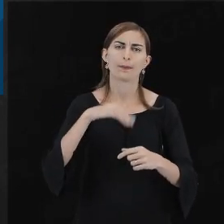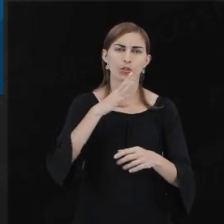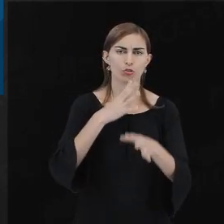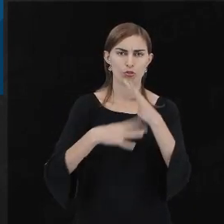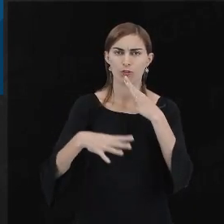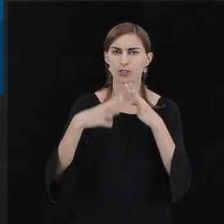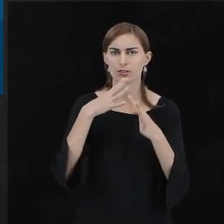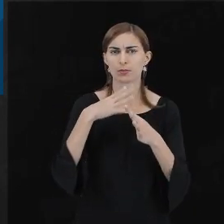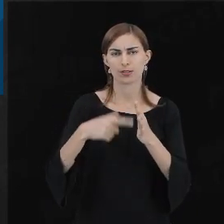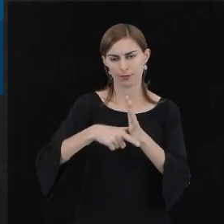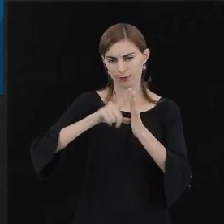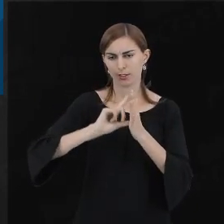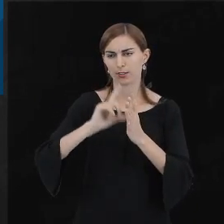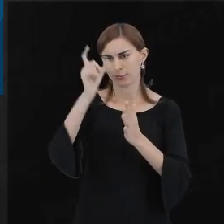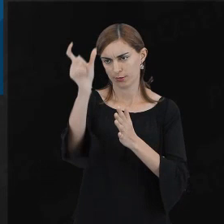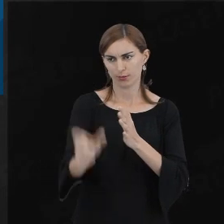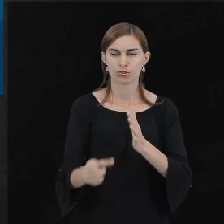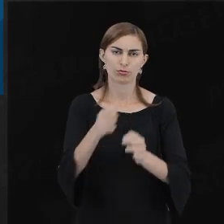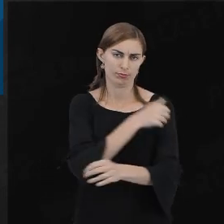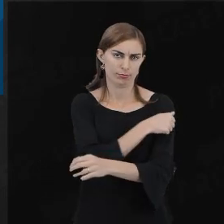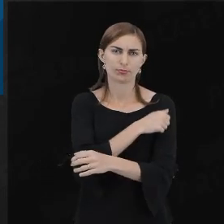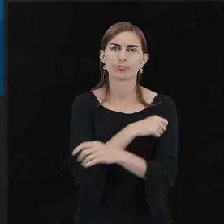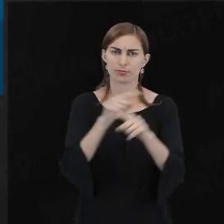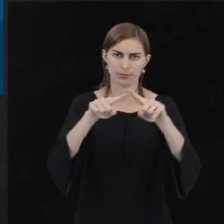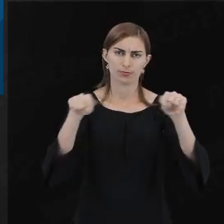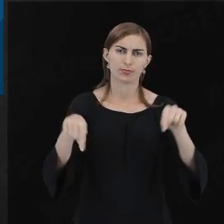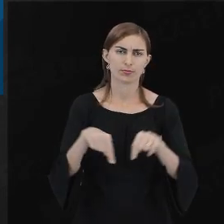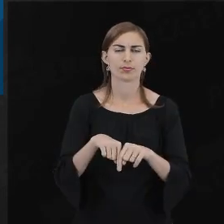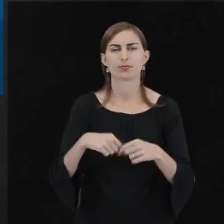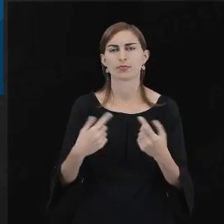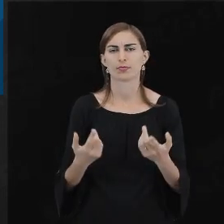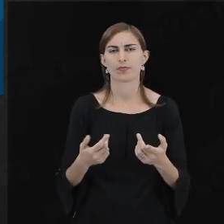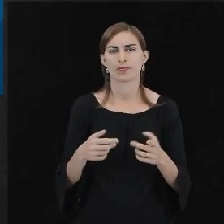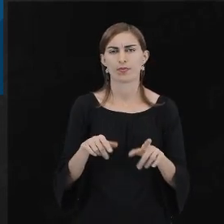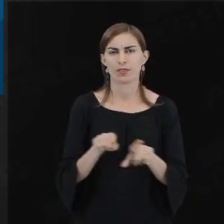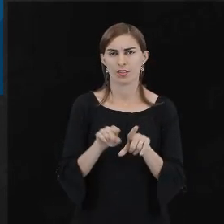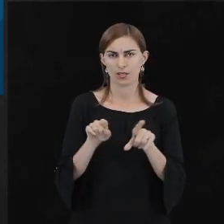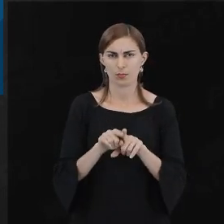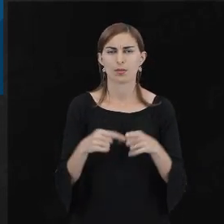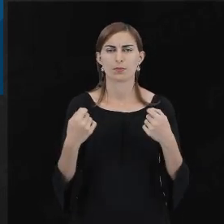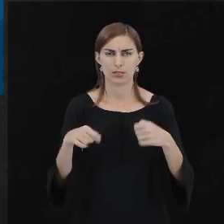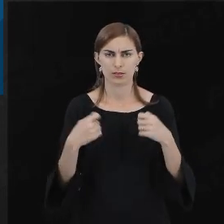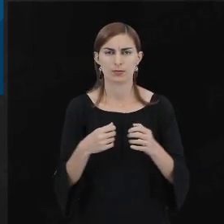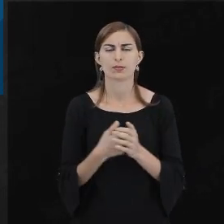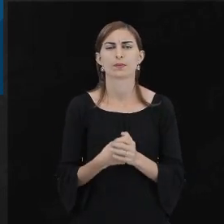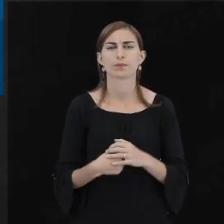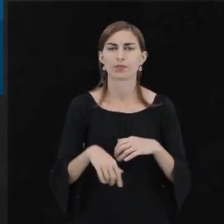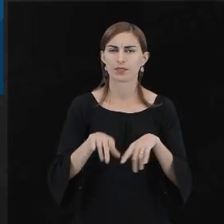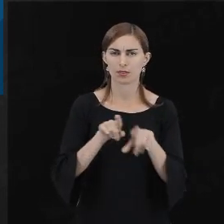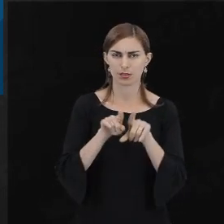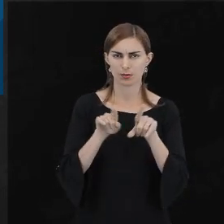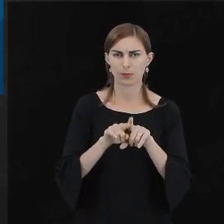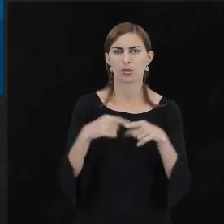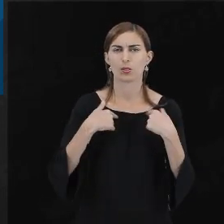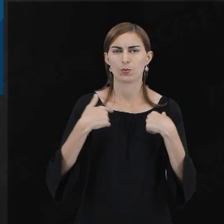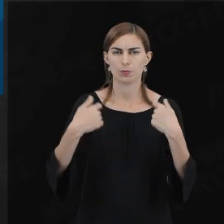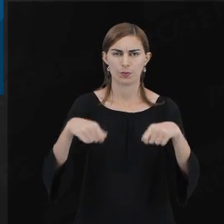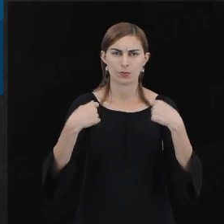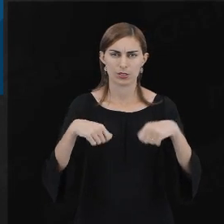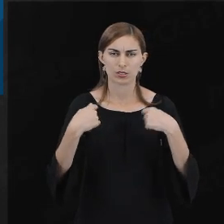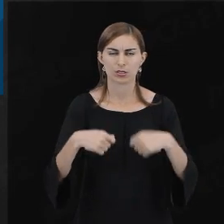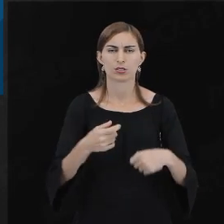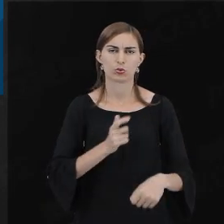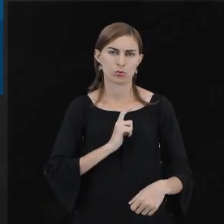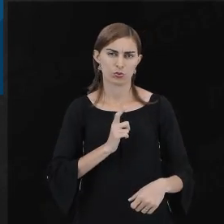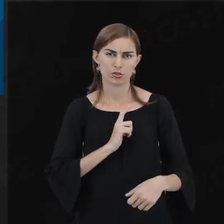para cientificizá-los, mas ao mesmo tempo eu preciso ter um reaproveitamento desses conhecimentos para